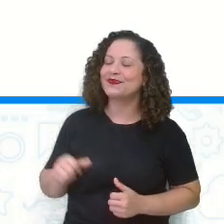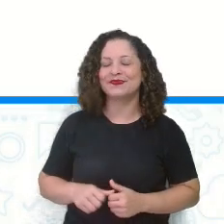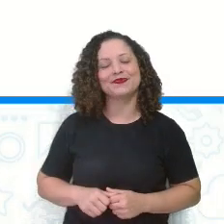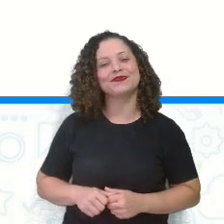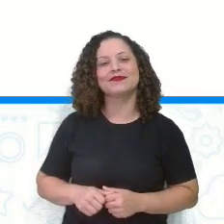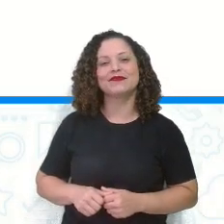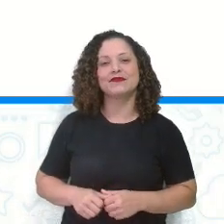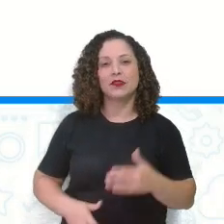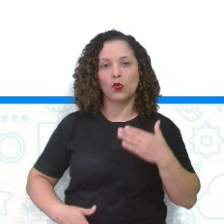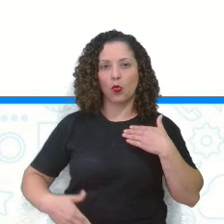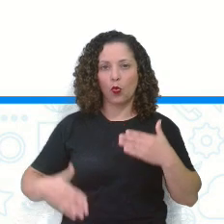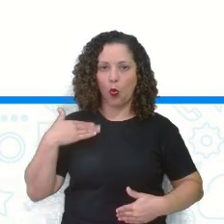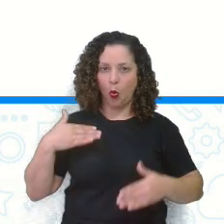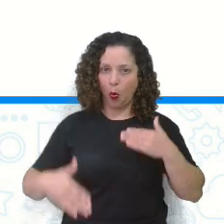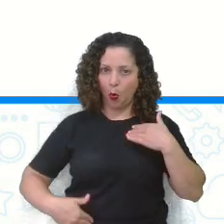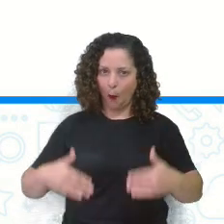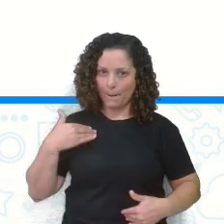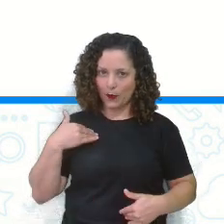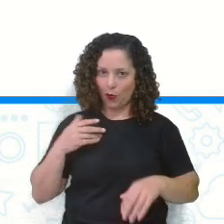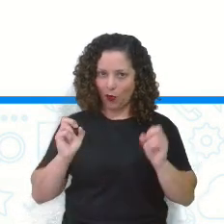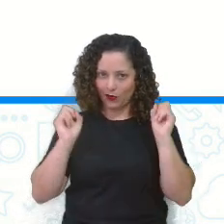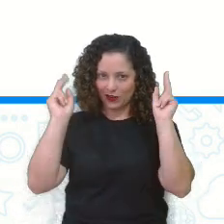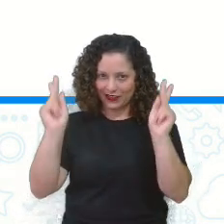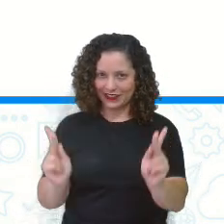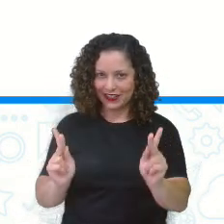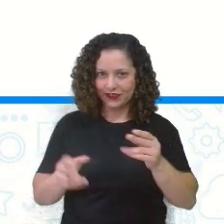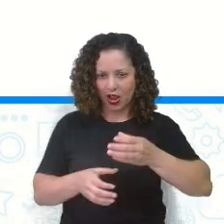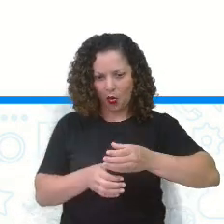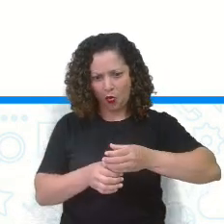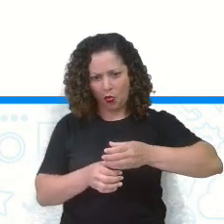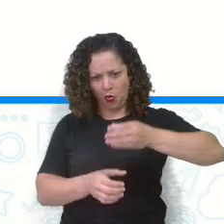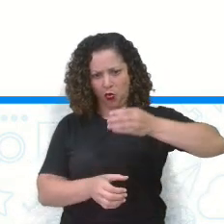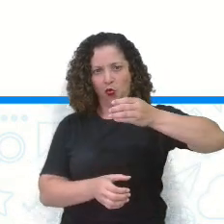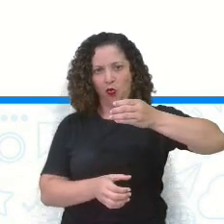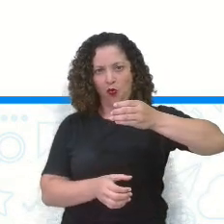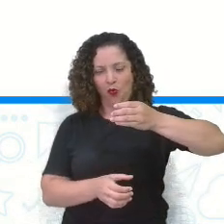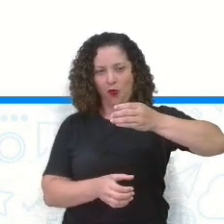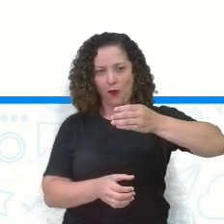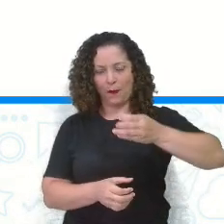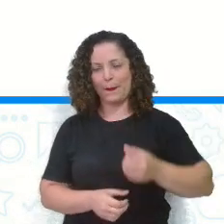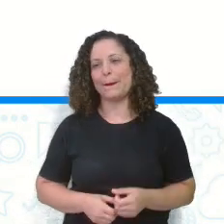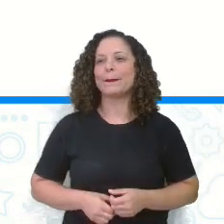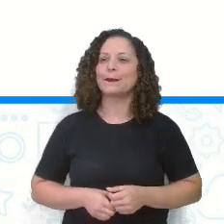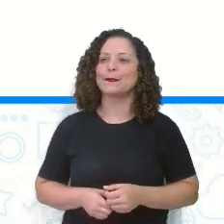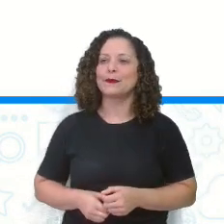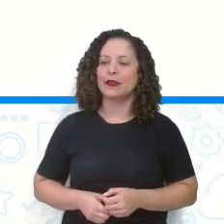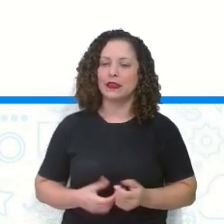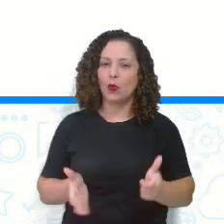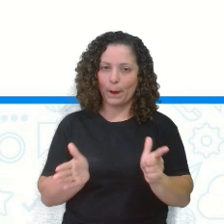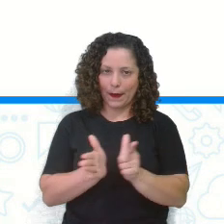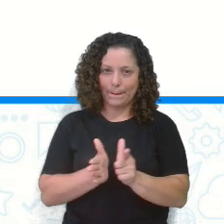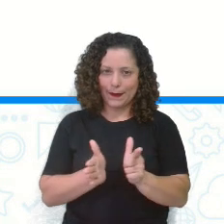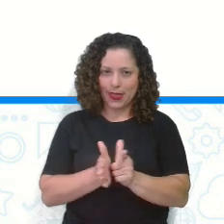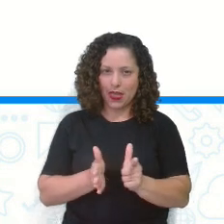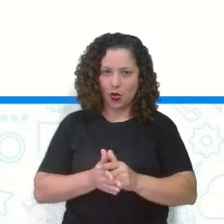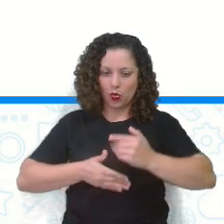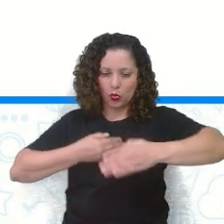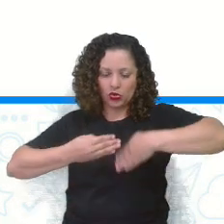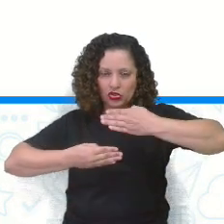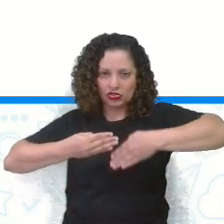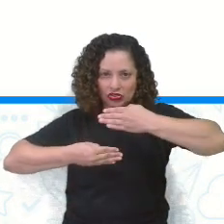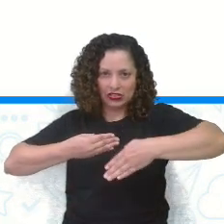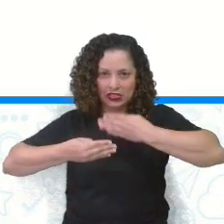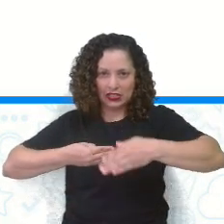O corpo fica formadinho aí, fica maior, não é? Porque o rolinho de papel higiênico, ele é menor, não é? Então, eu